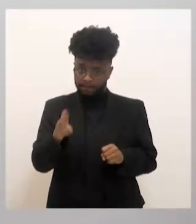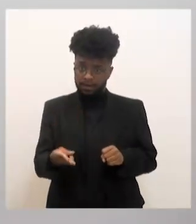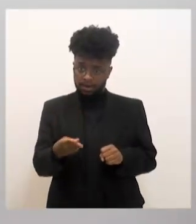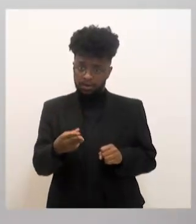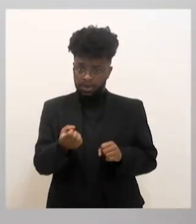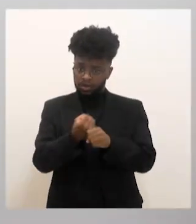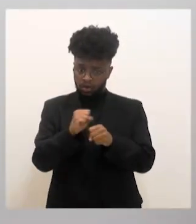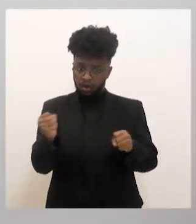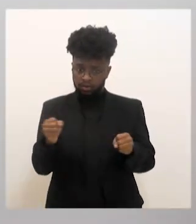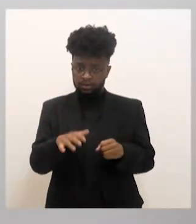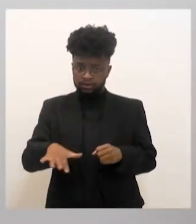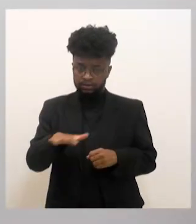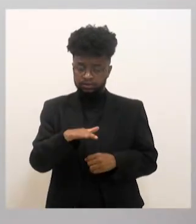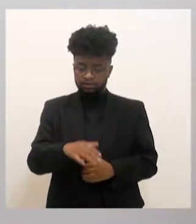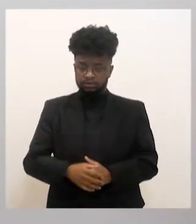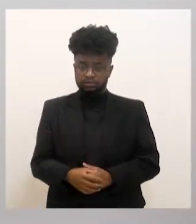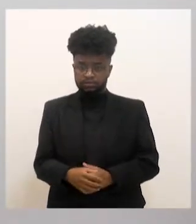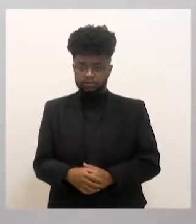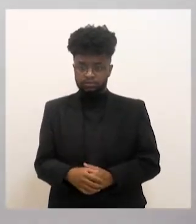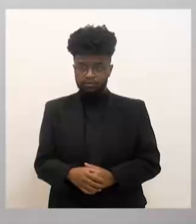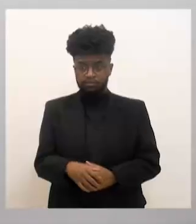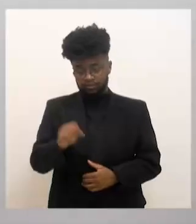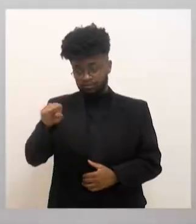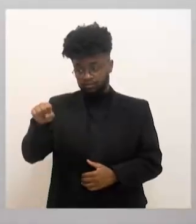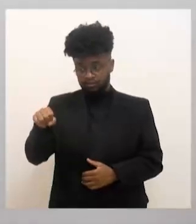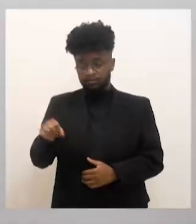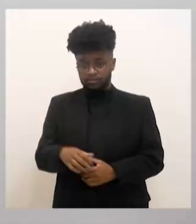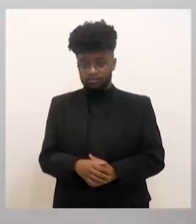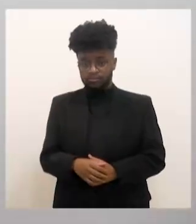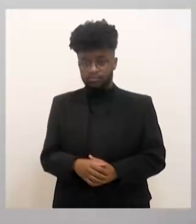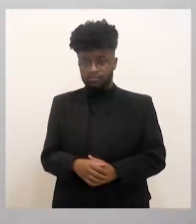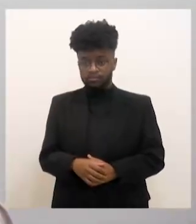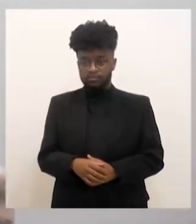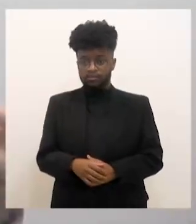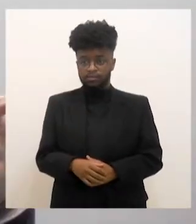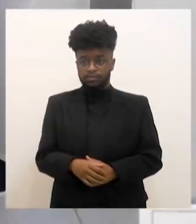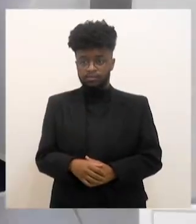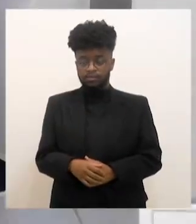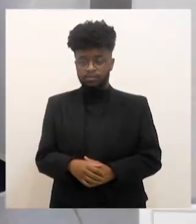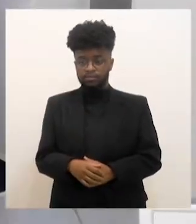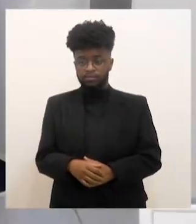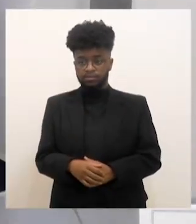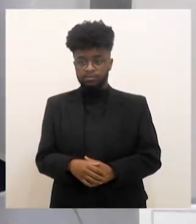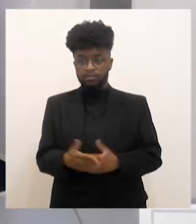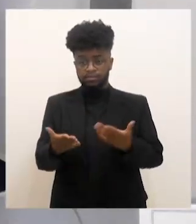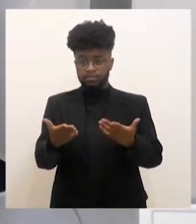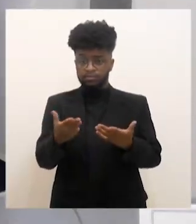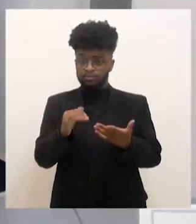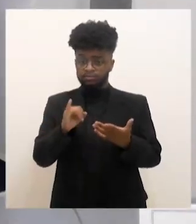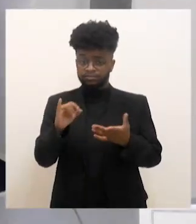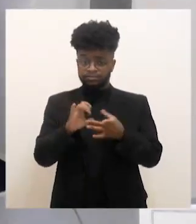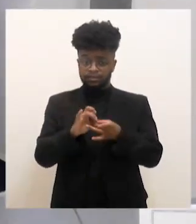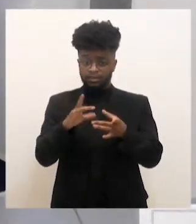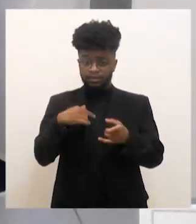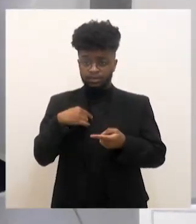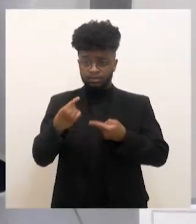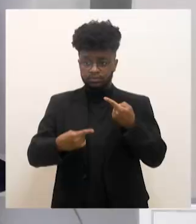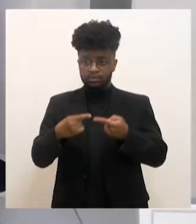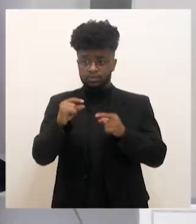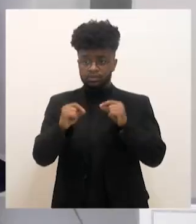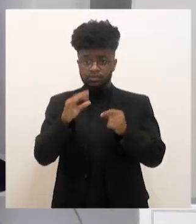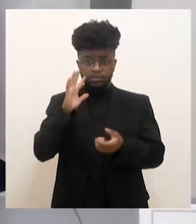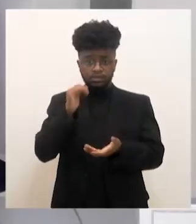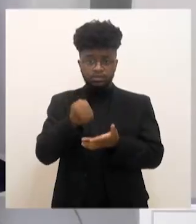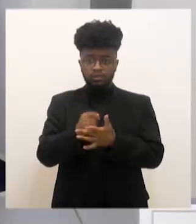metros quadrados de área. Sim. Não, e se me permite só um elemento de discussão, o que define